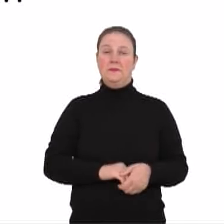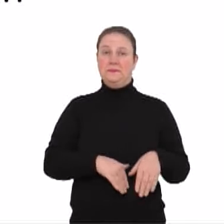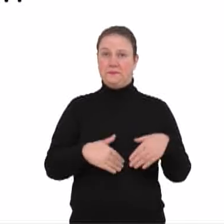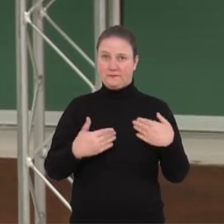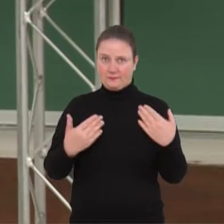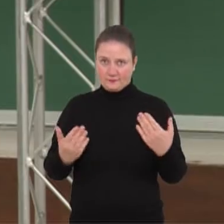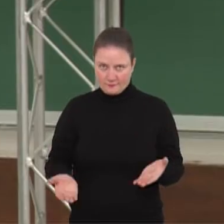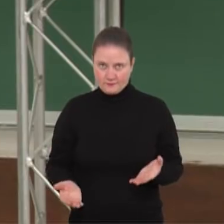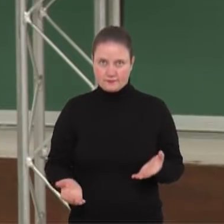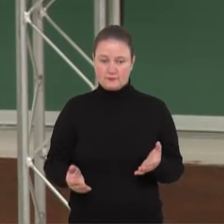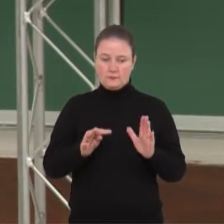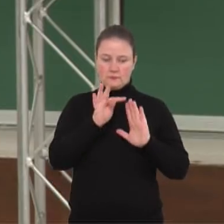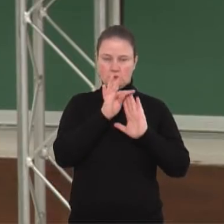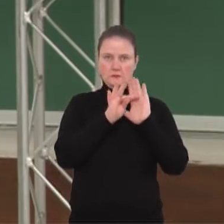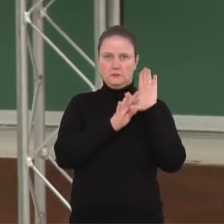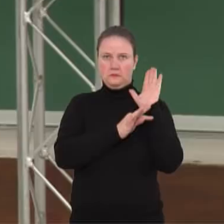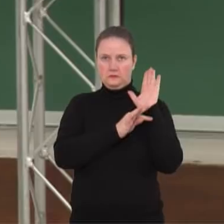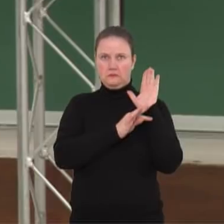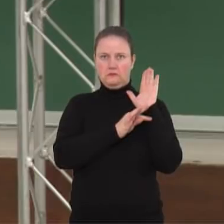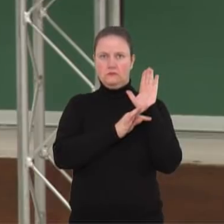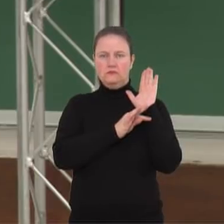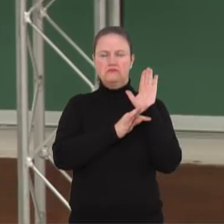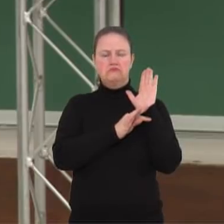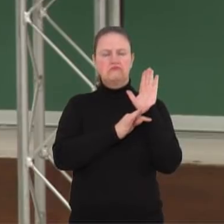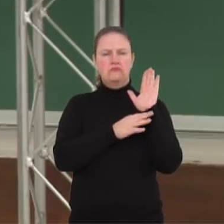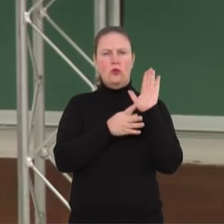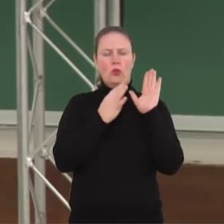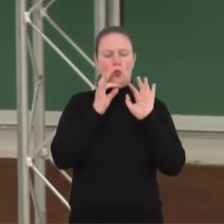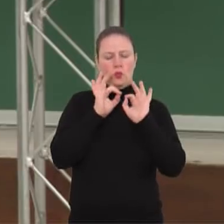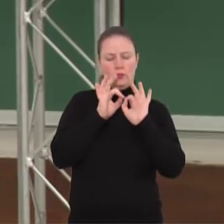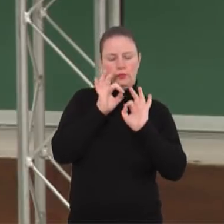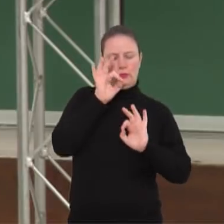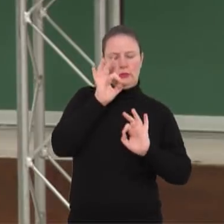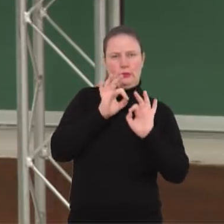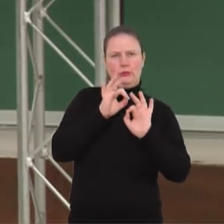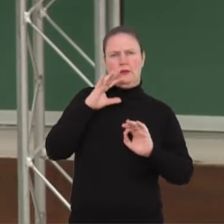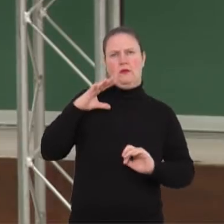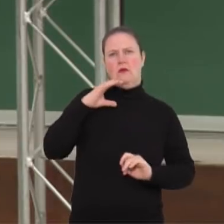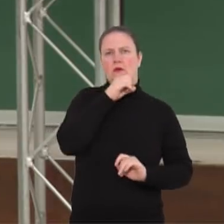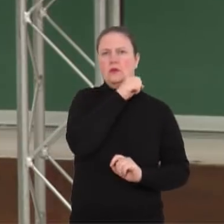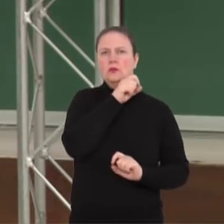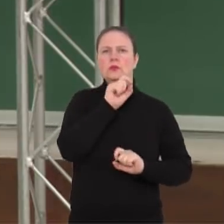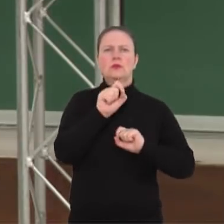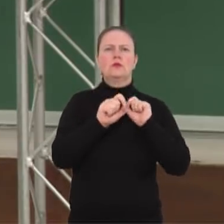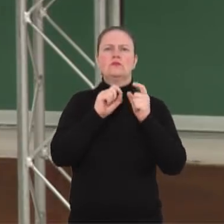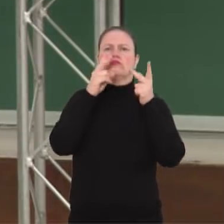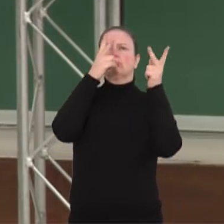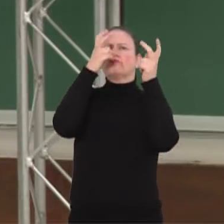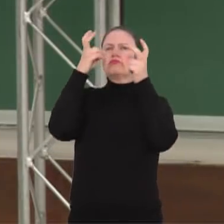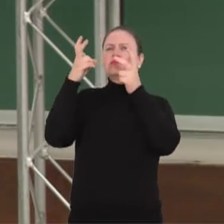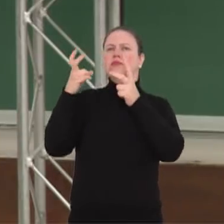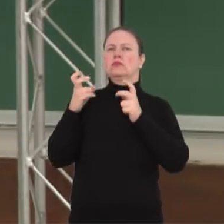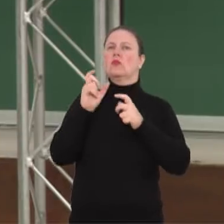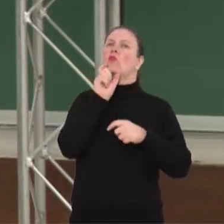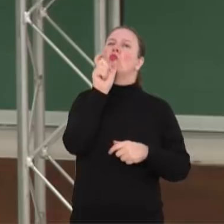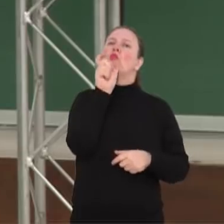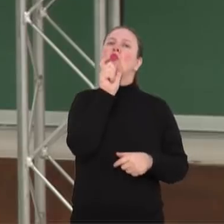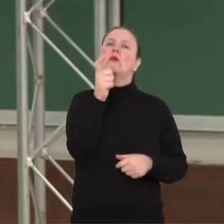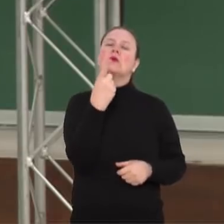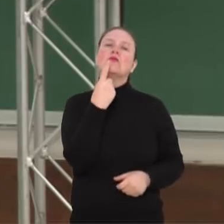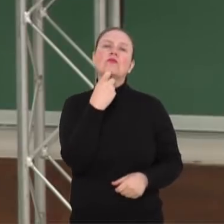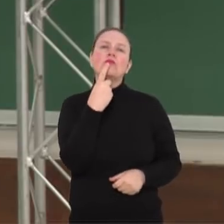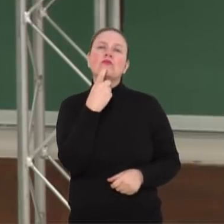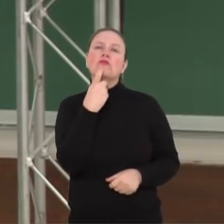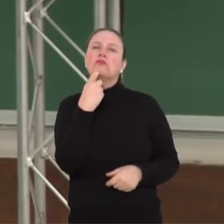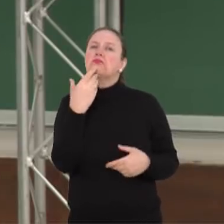bem. Texto tranquilo, é um texto curto. O que a gente tá, essas palavrinhas em vermelho, o que elas